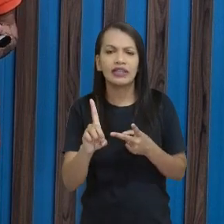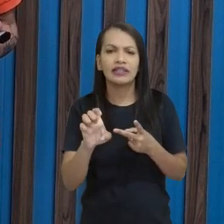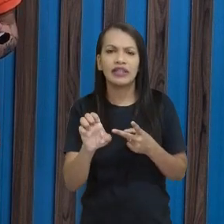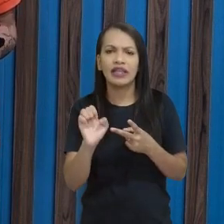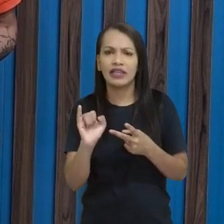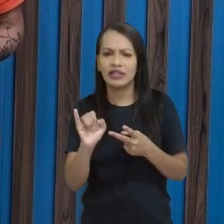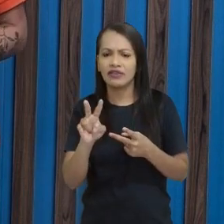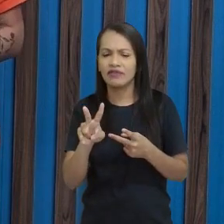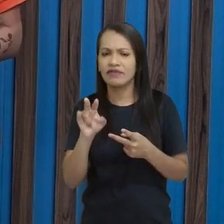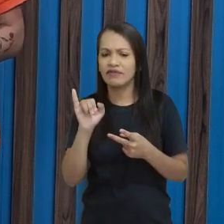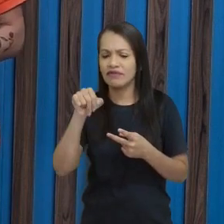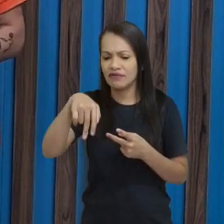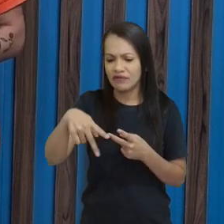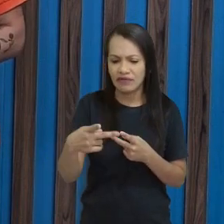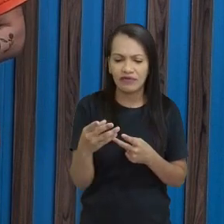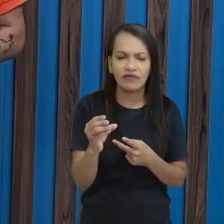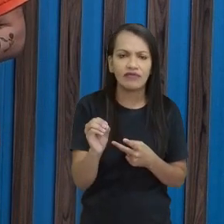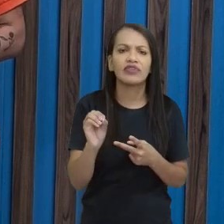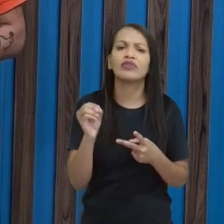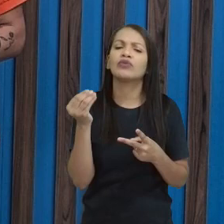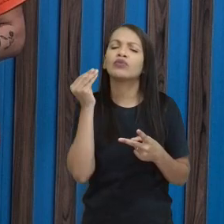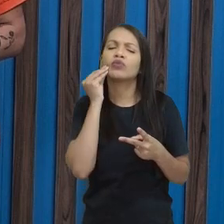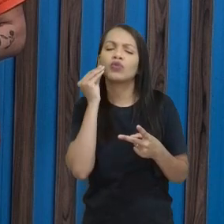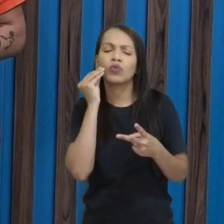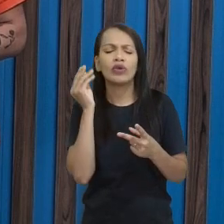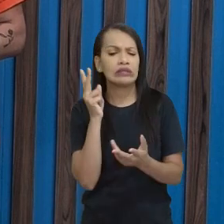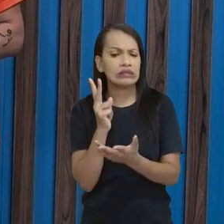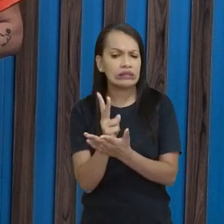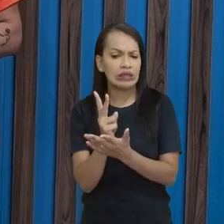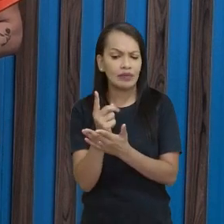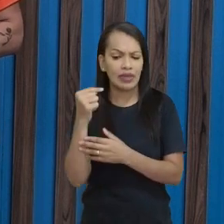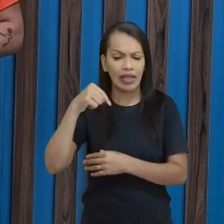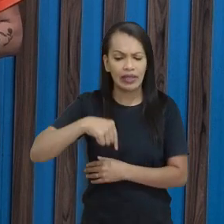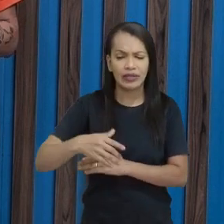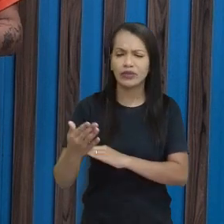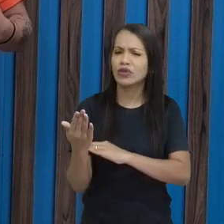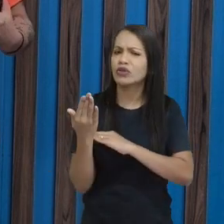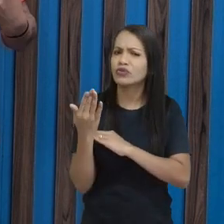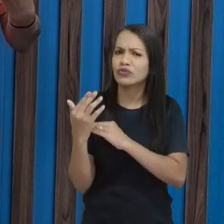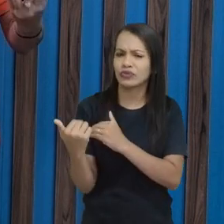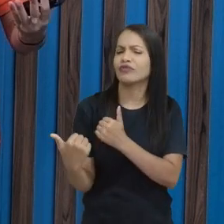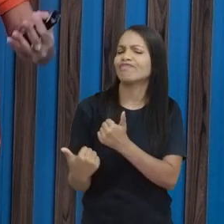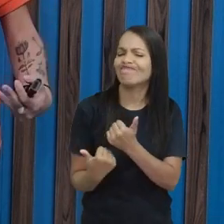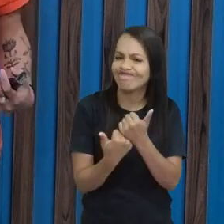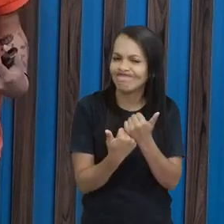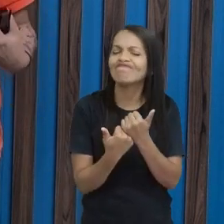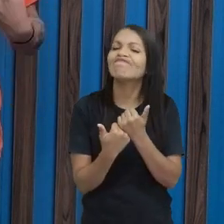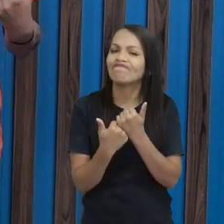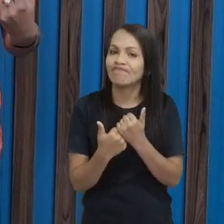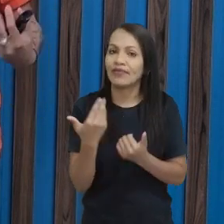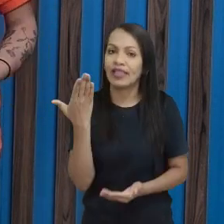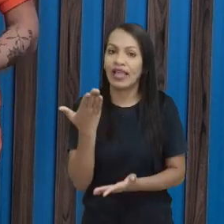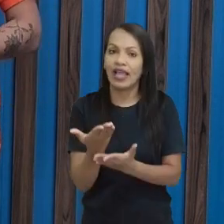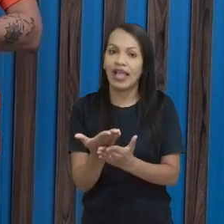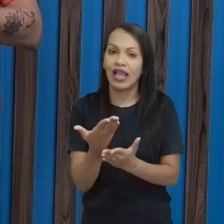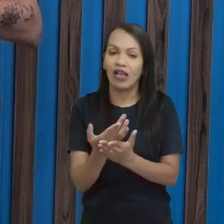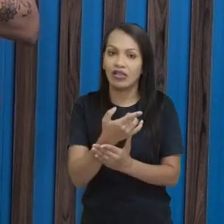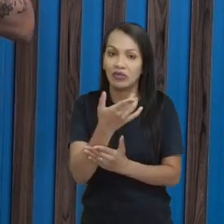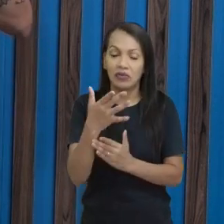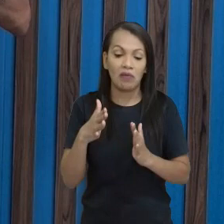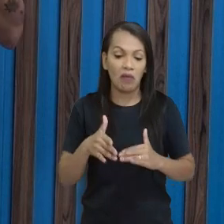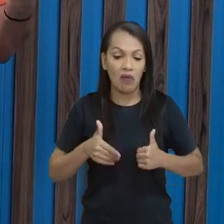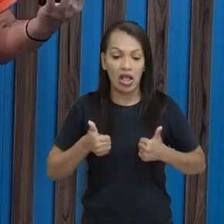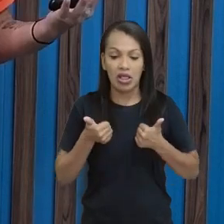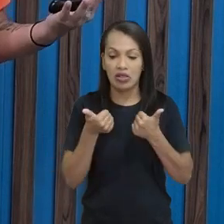queridíssimos também, sempre aqui dá esse suporte, pra gente e faz com que essa aula chegue com uma